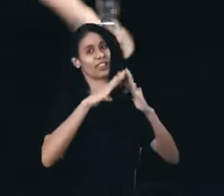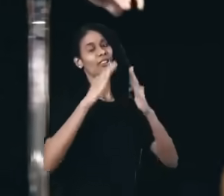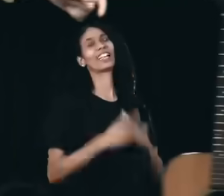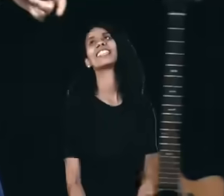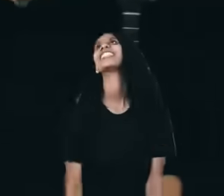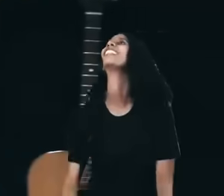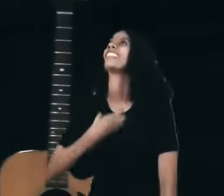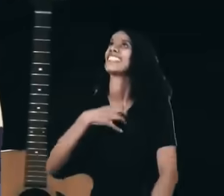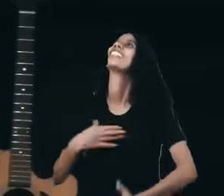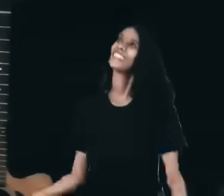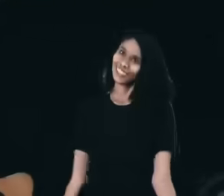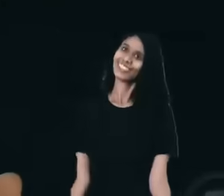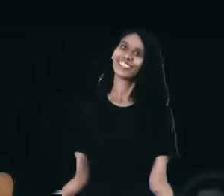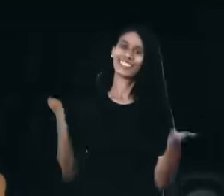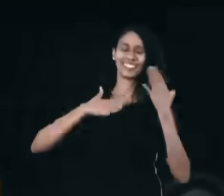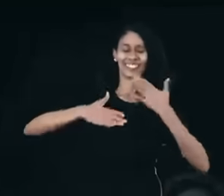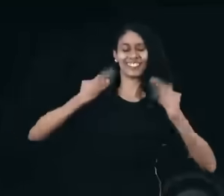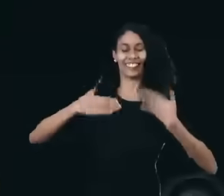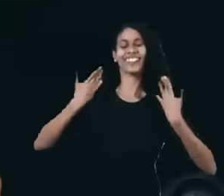empolgo.